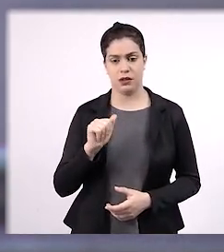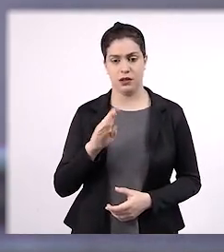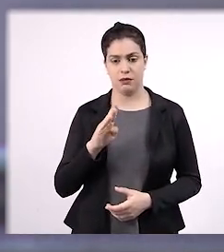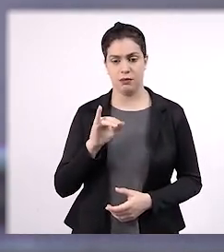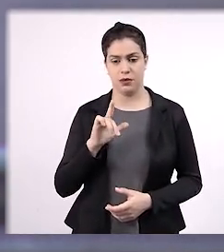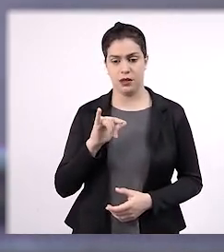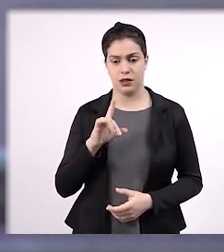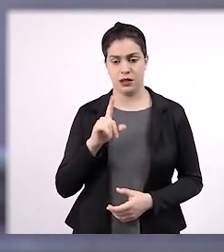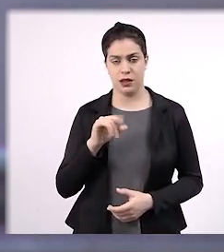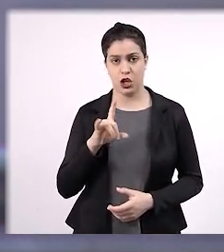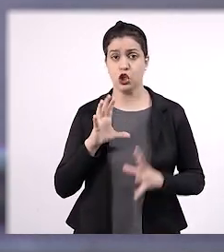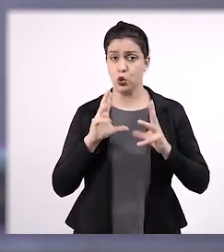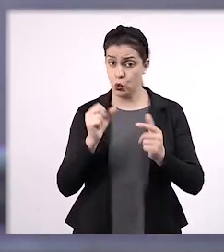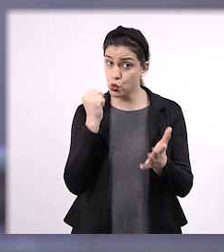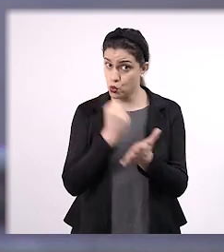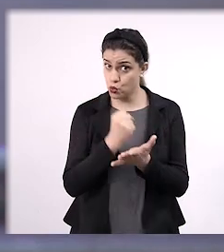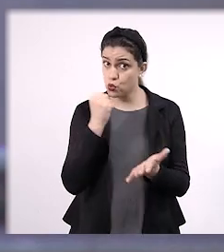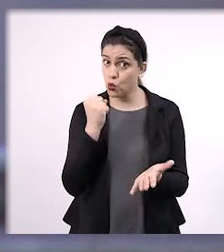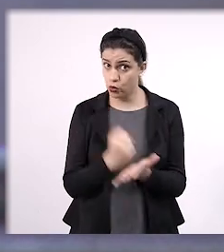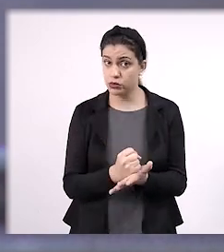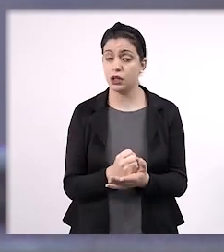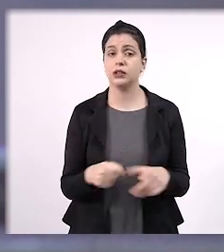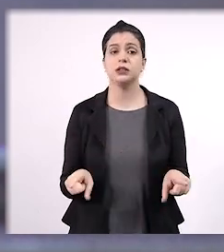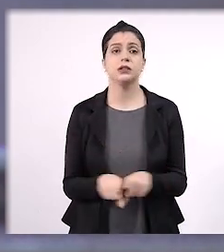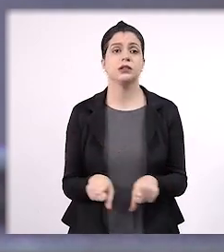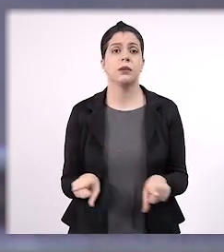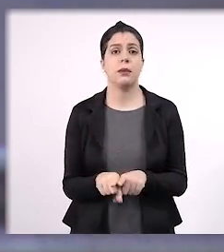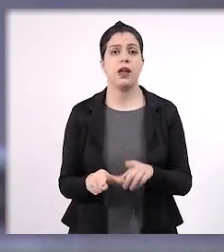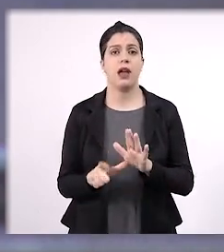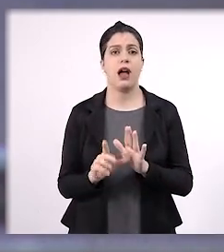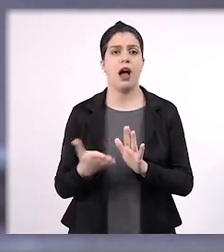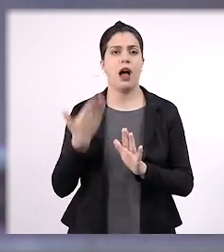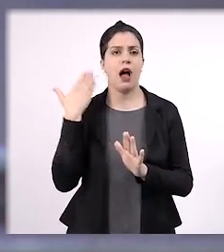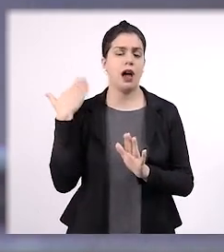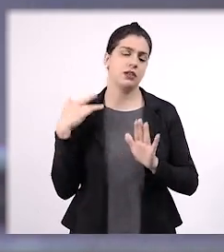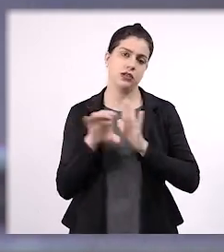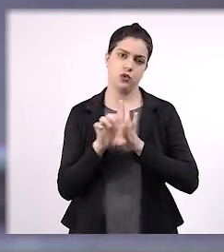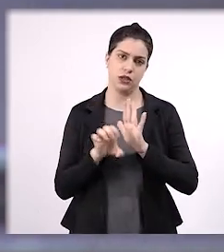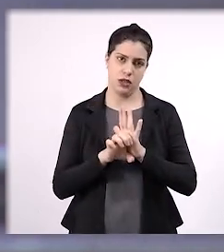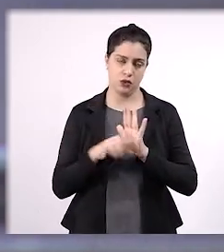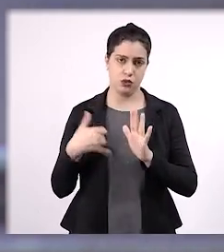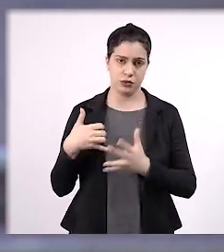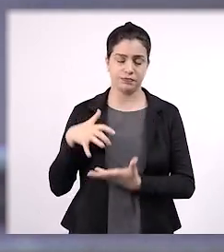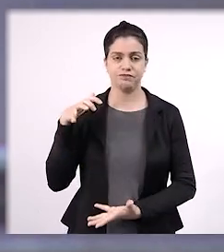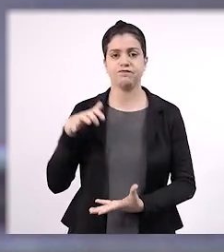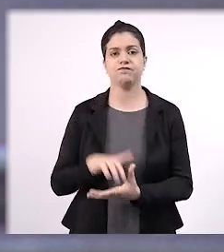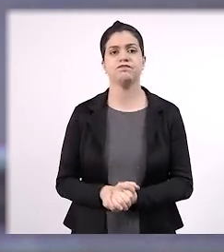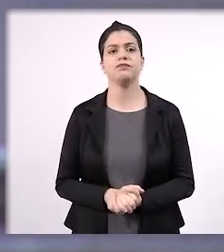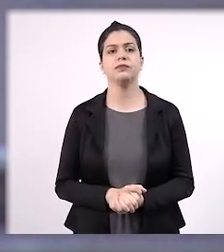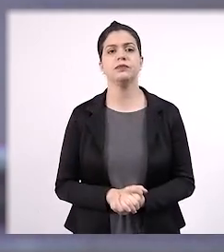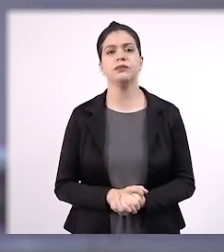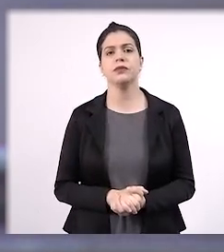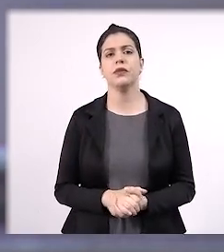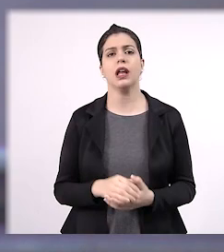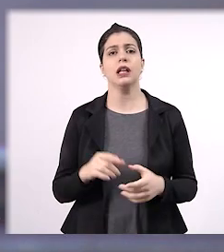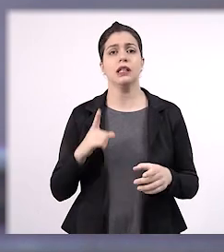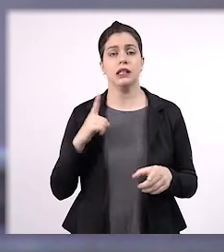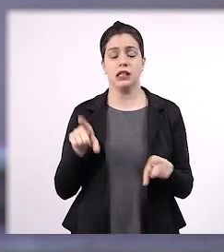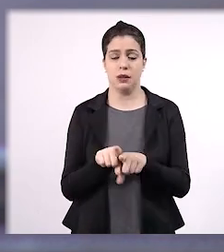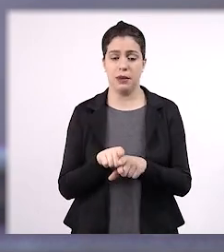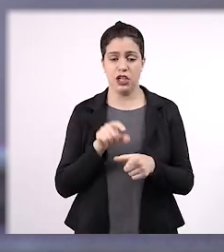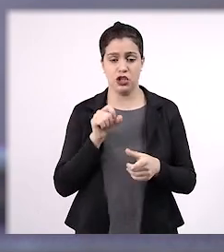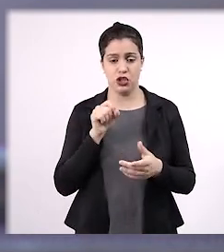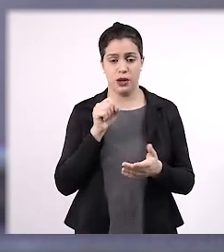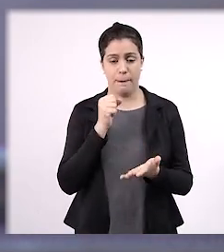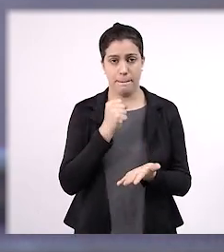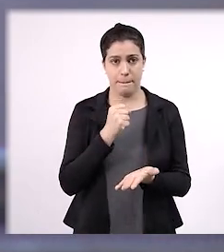tem aplicabilidade em todos os contratos que foram celebrados, inclusive contratos celebrados antes do Estatuto do Idoso, mas